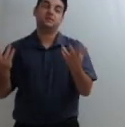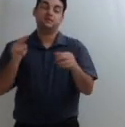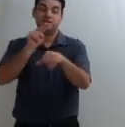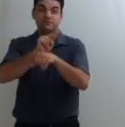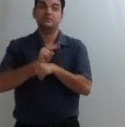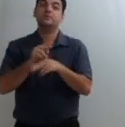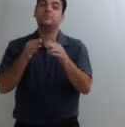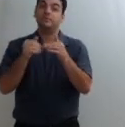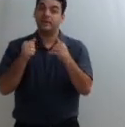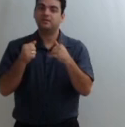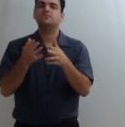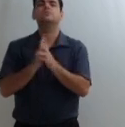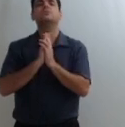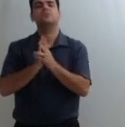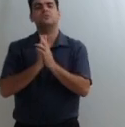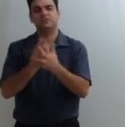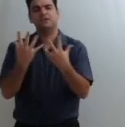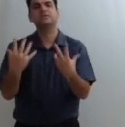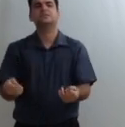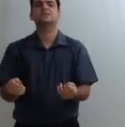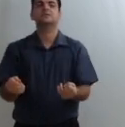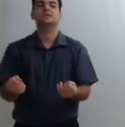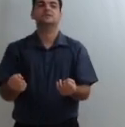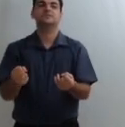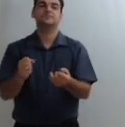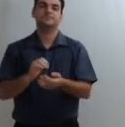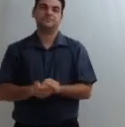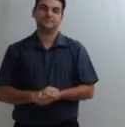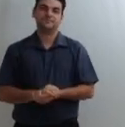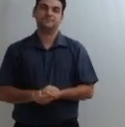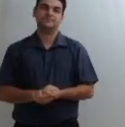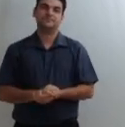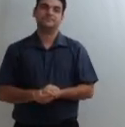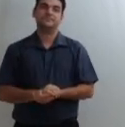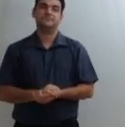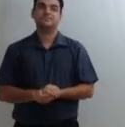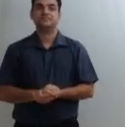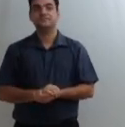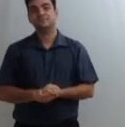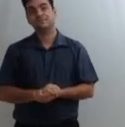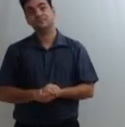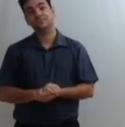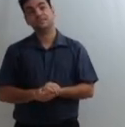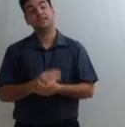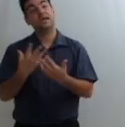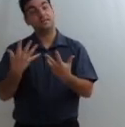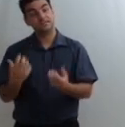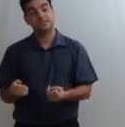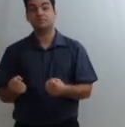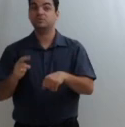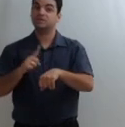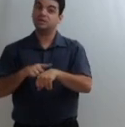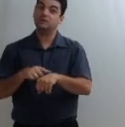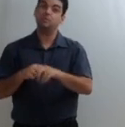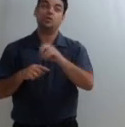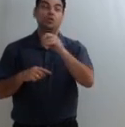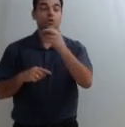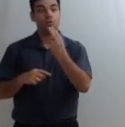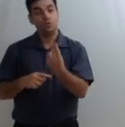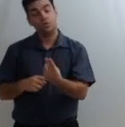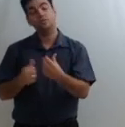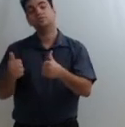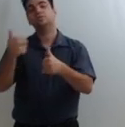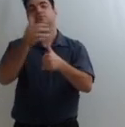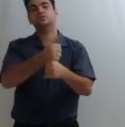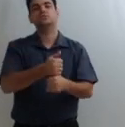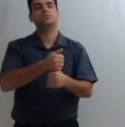ordem, pela concessão plena por excesso de prazo ou de modo alternativo, que seja essa prisão cautelar substituída por